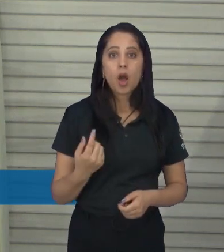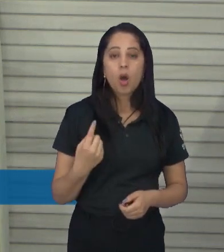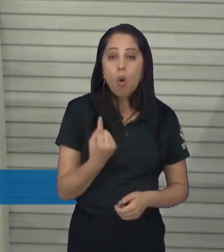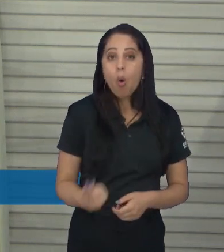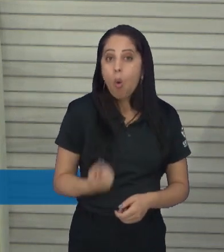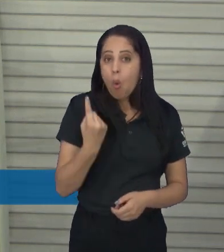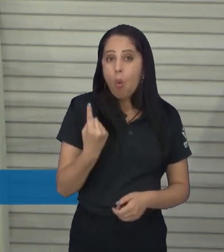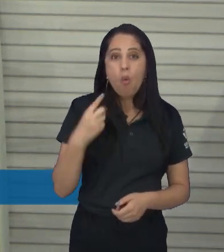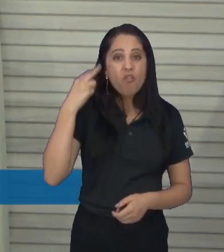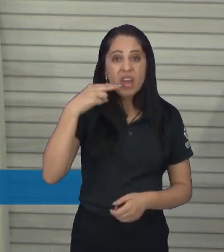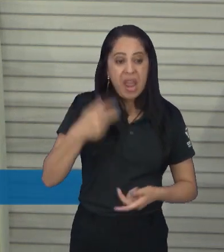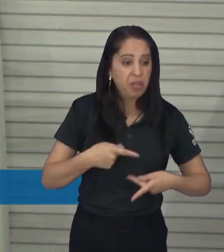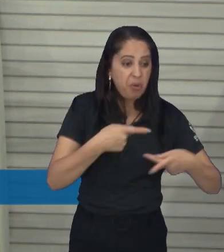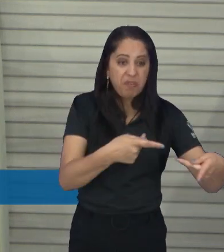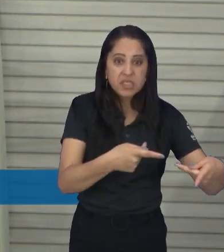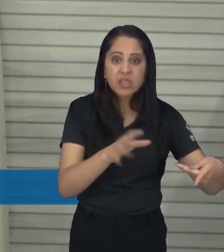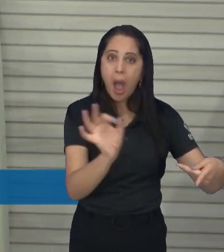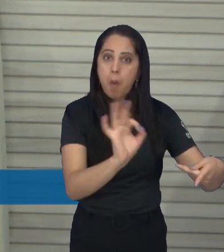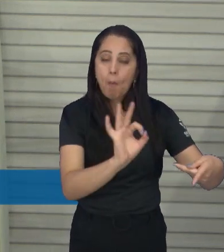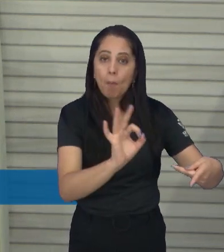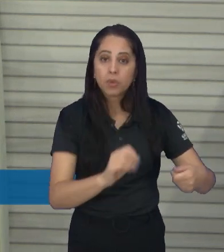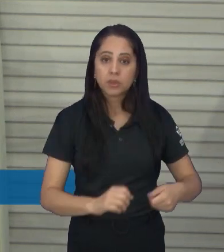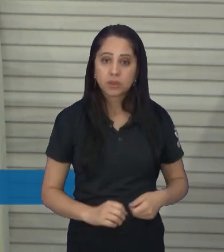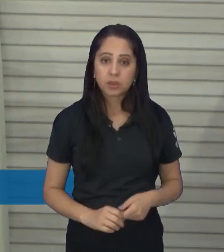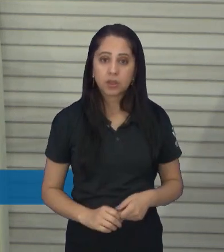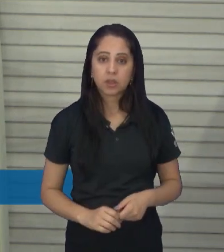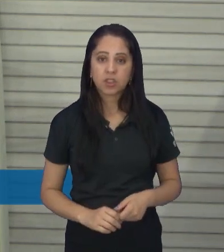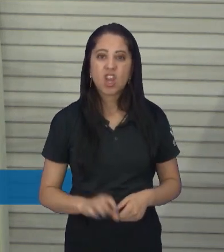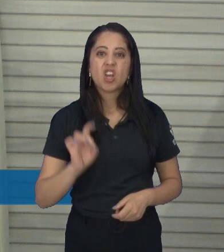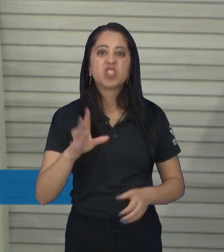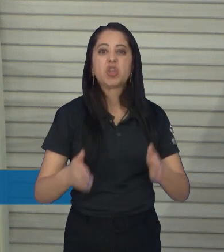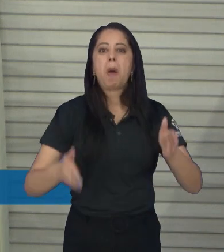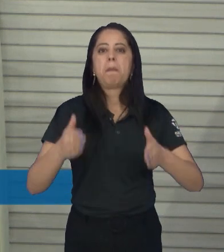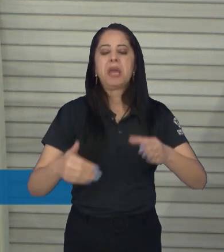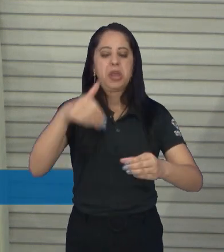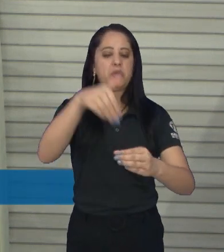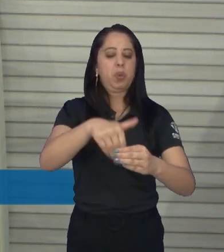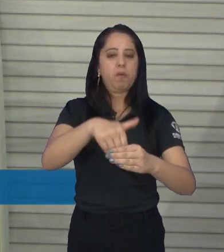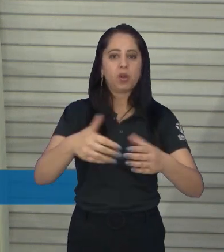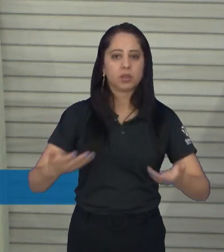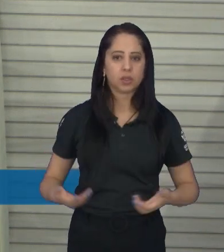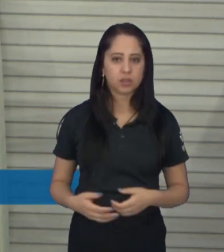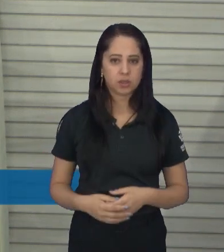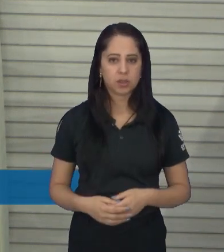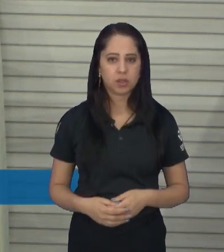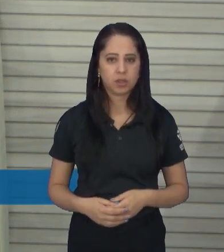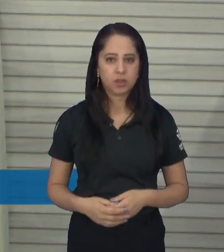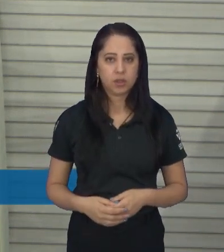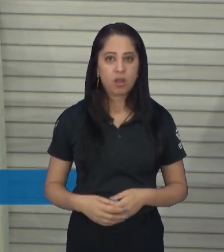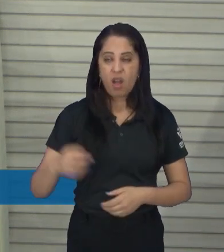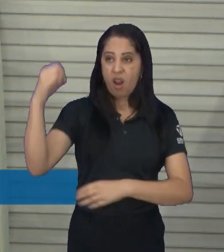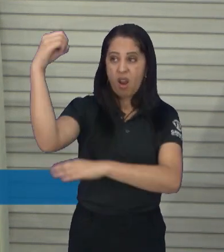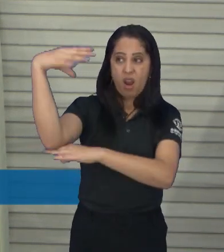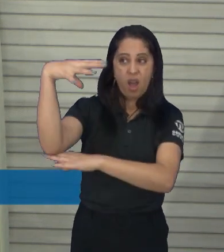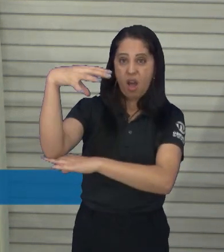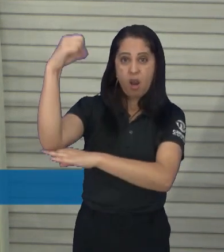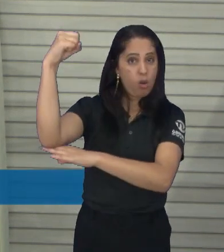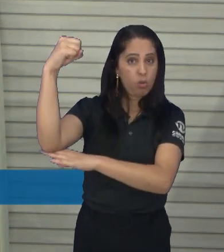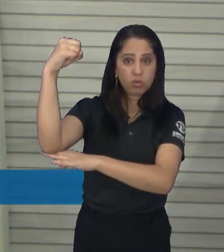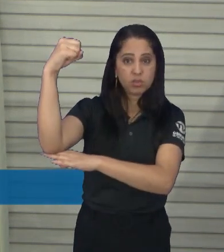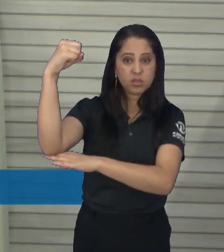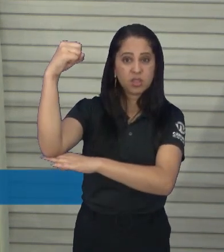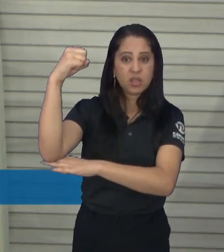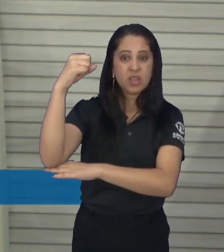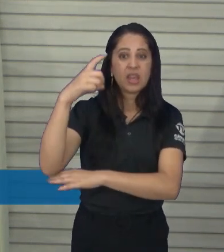que vai lá nos visitar mais nós na época da eleição ou nós estamos a ser iluminação tem pessoas